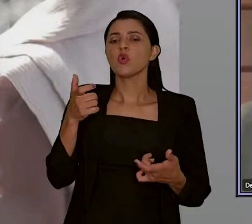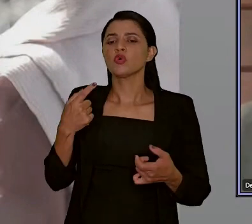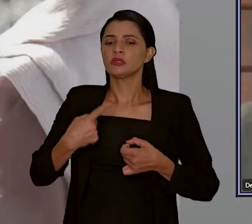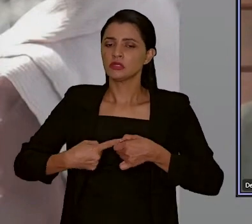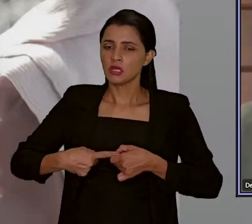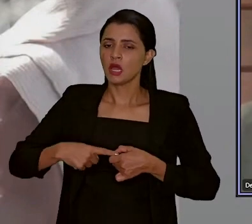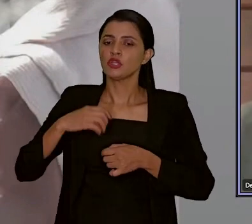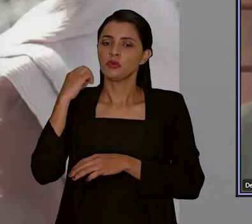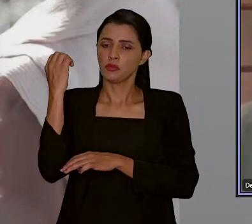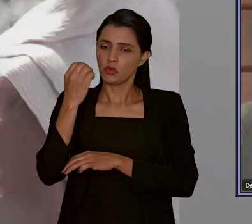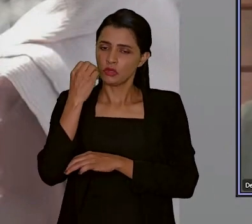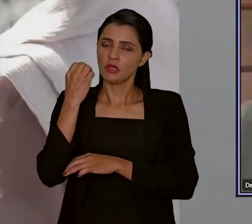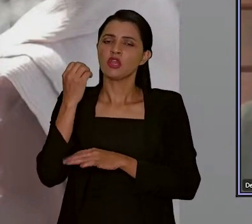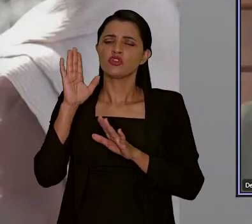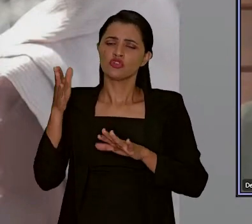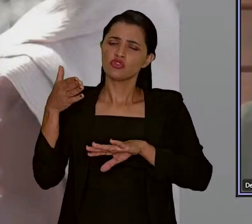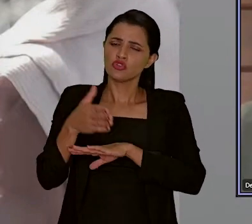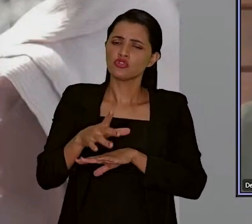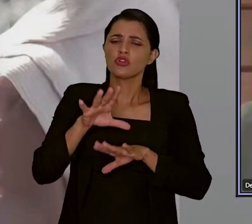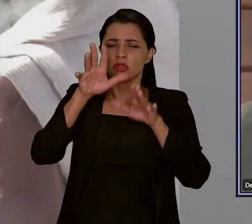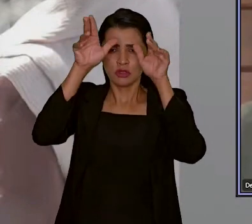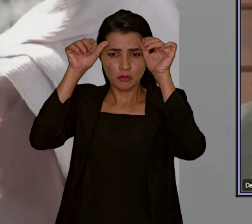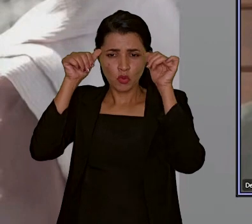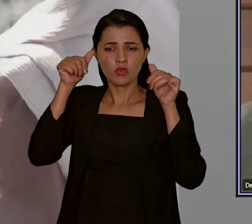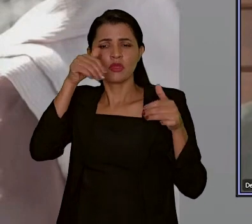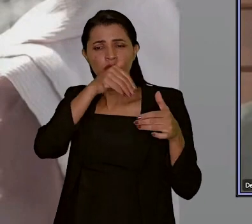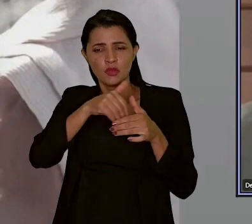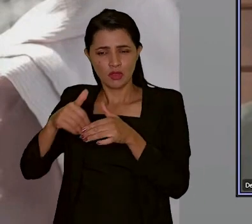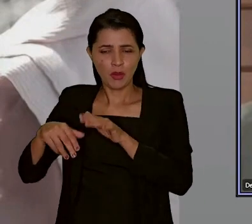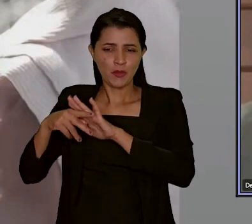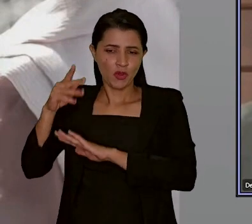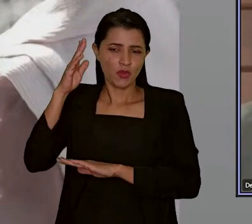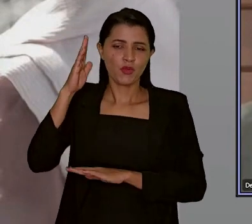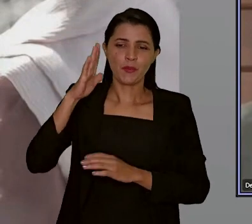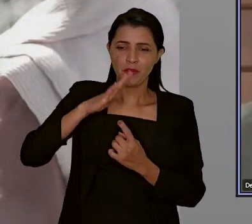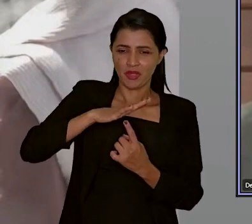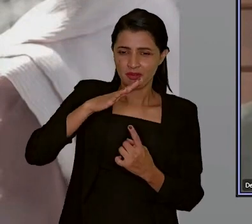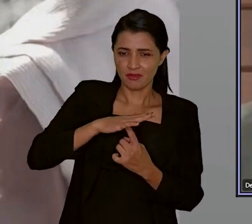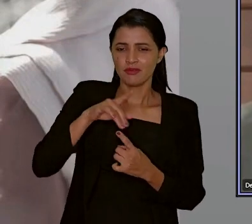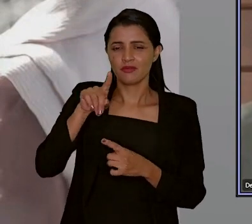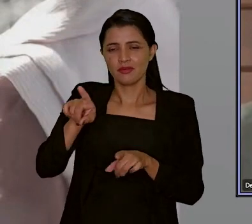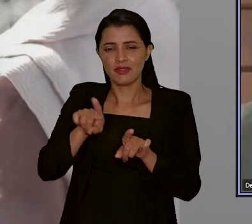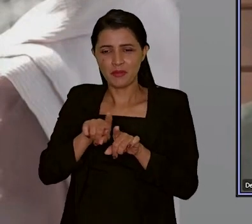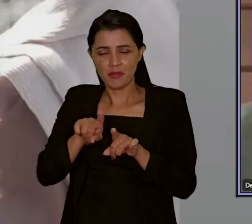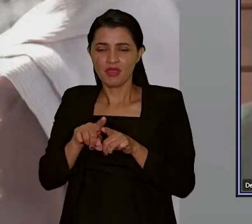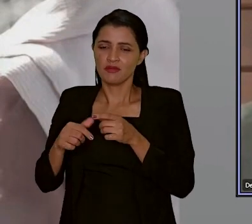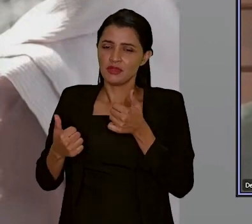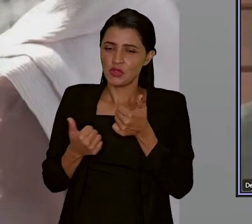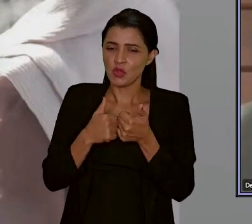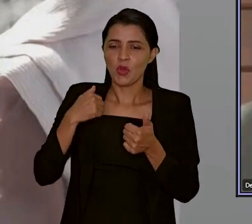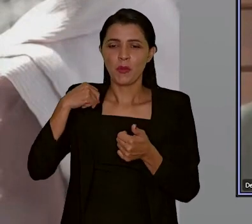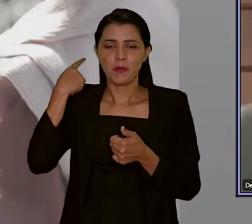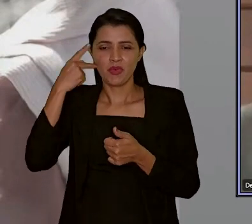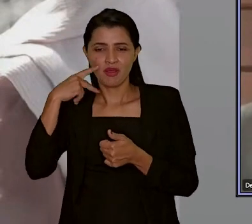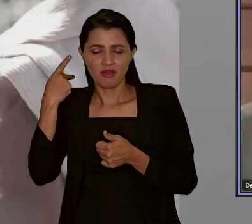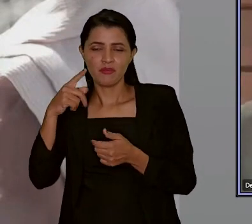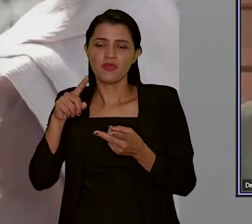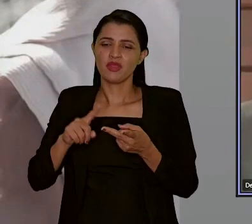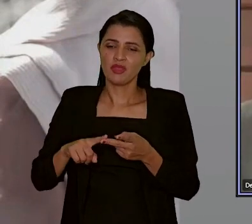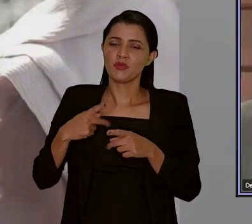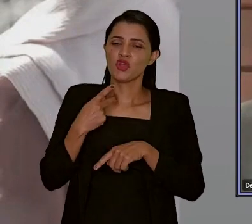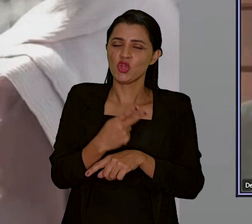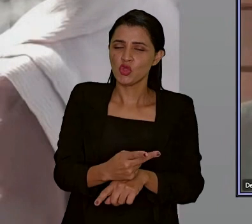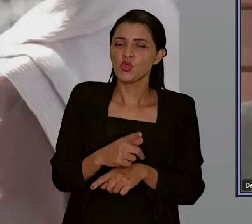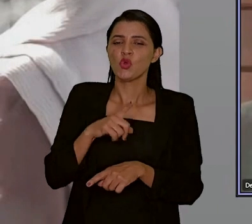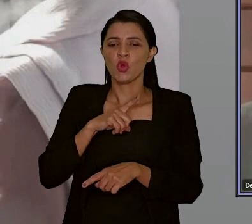Regional Eleitoral do Paraná, foi assessor parlamentar, procurador do Estado do Paraná, procurador do Ministério Público do Trabalho,